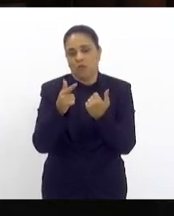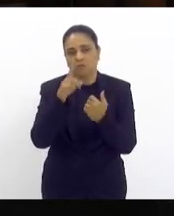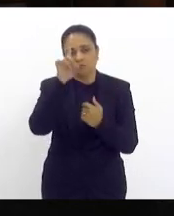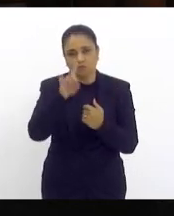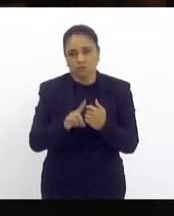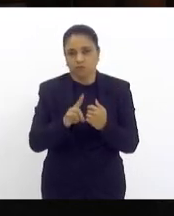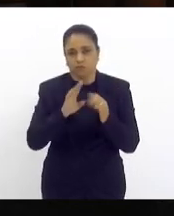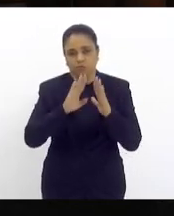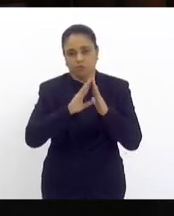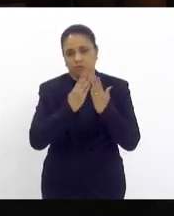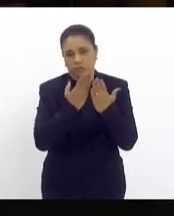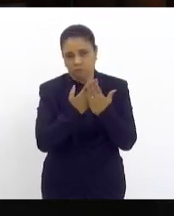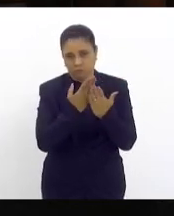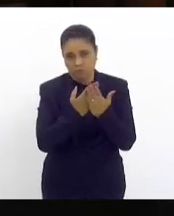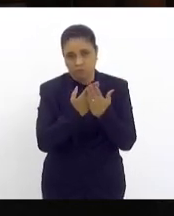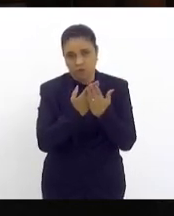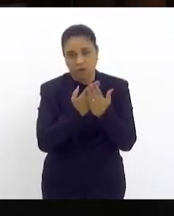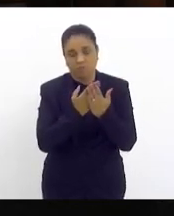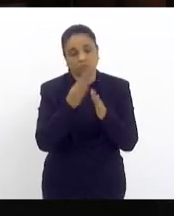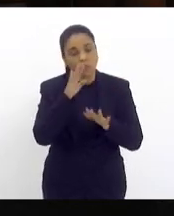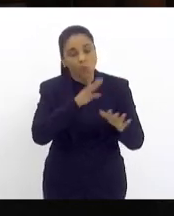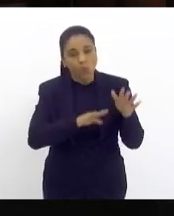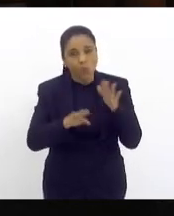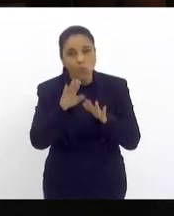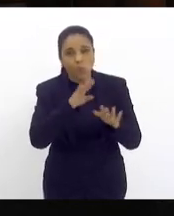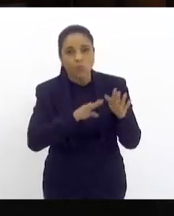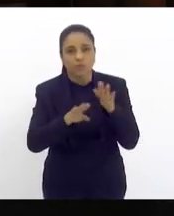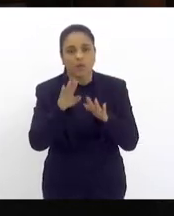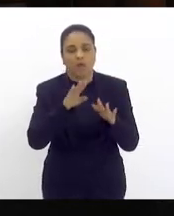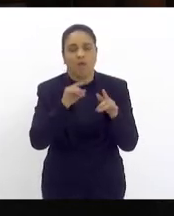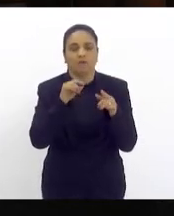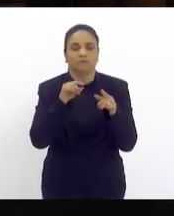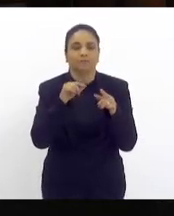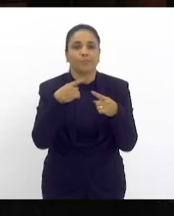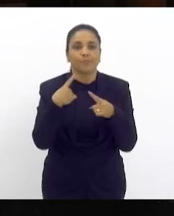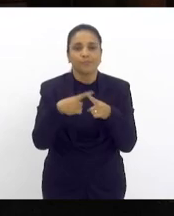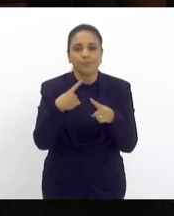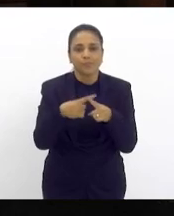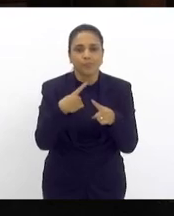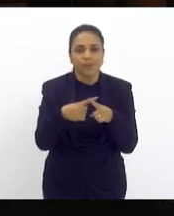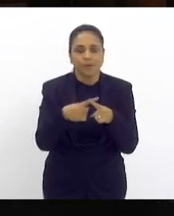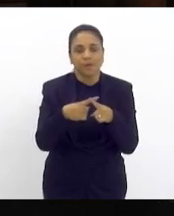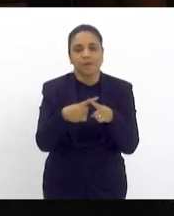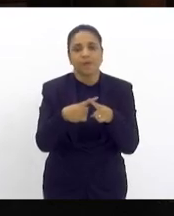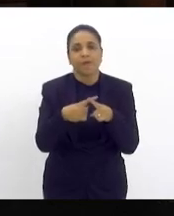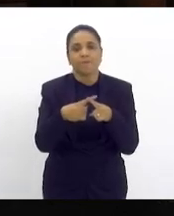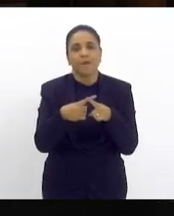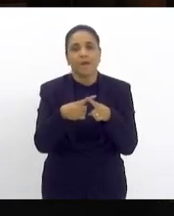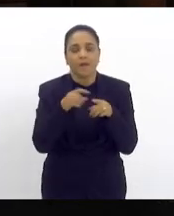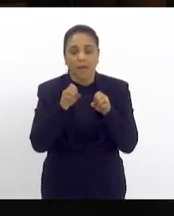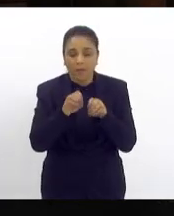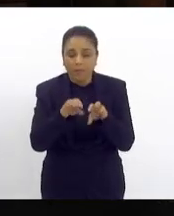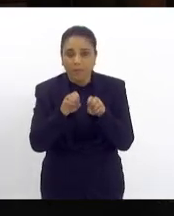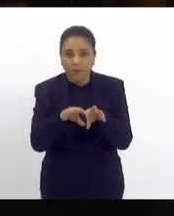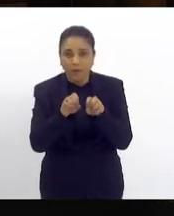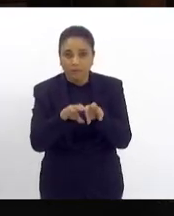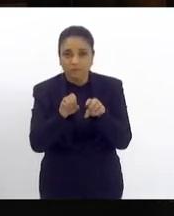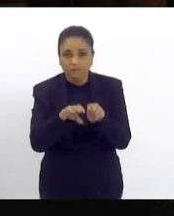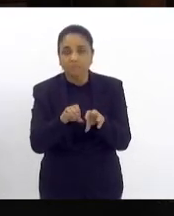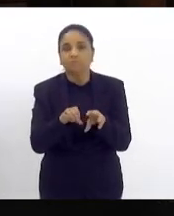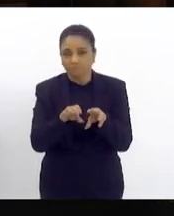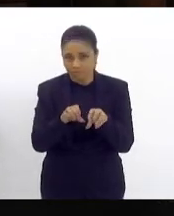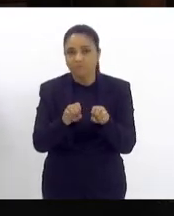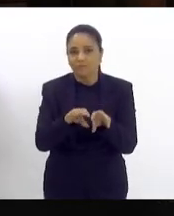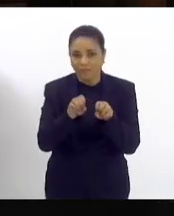cuidado com o índices estabelecidos na educação porque ao tentar parametrizar toda educação a gente diz considera